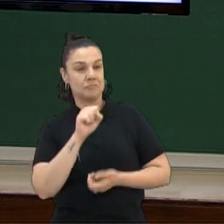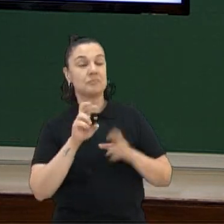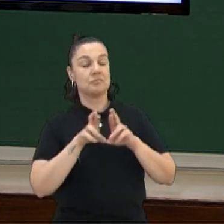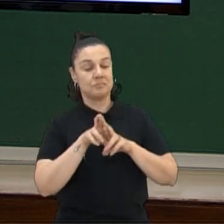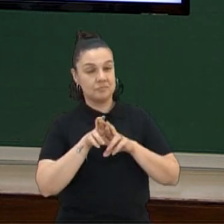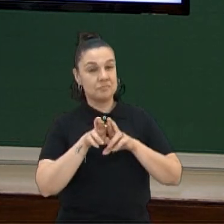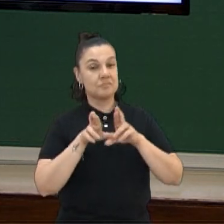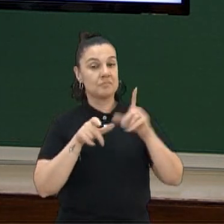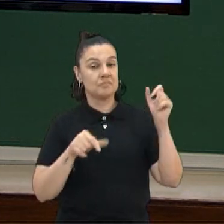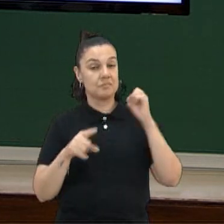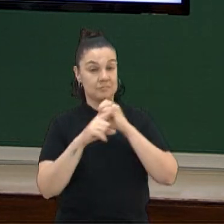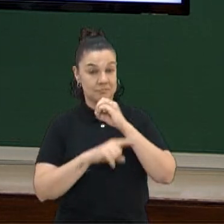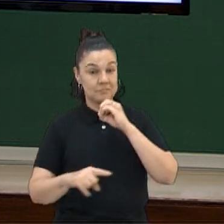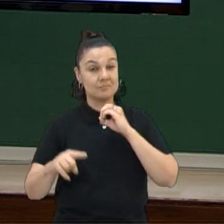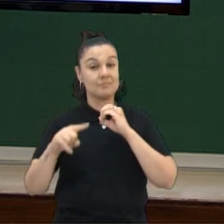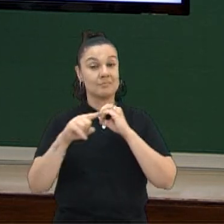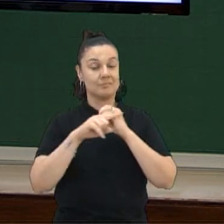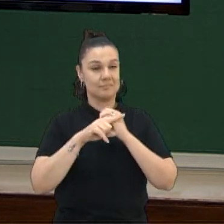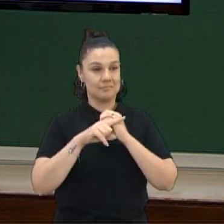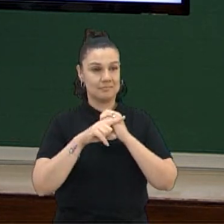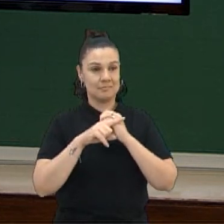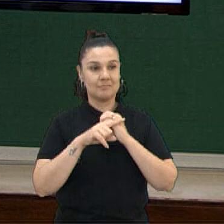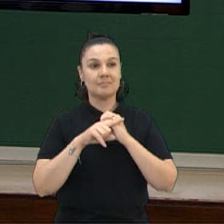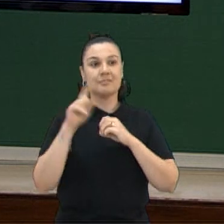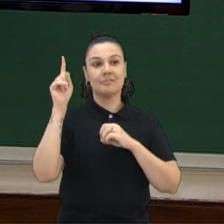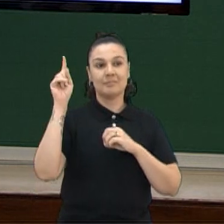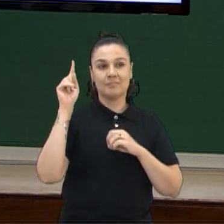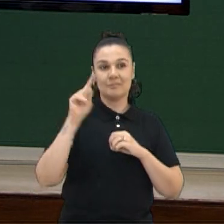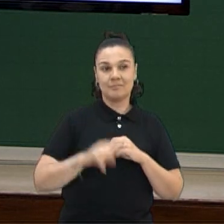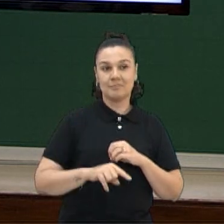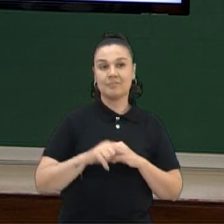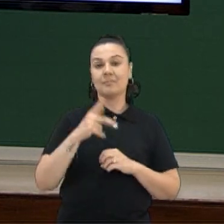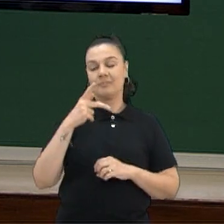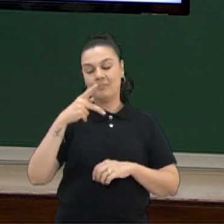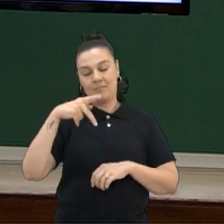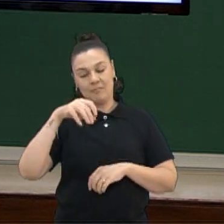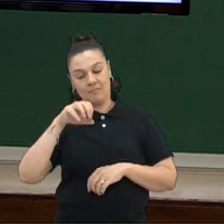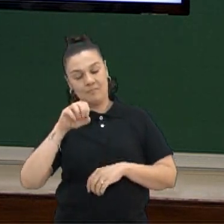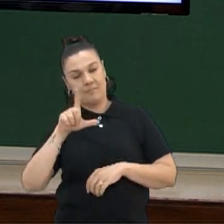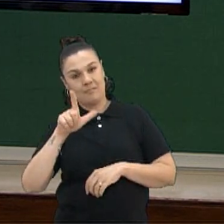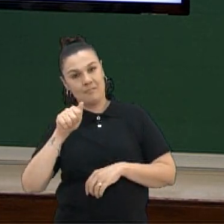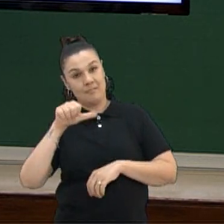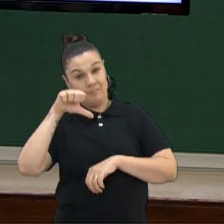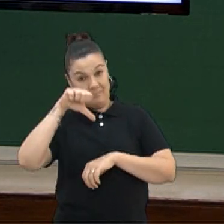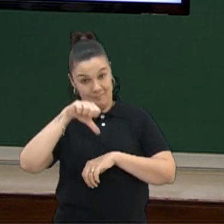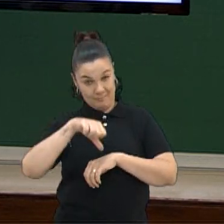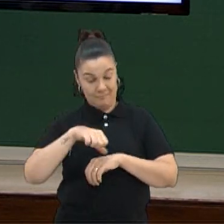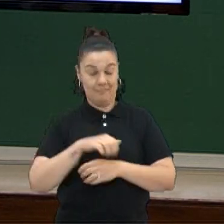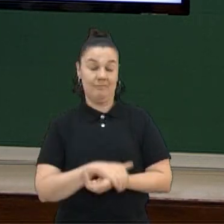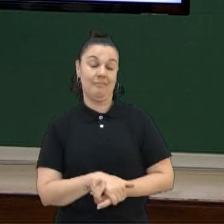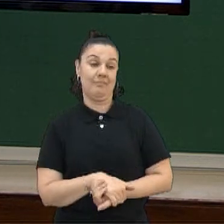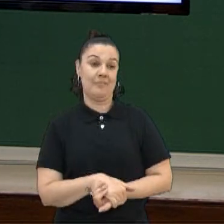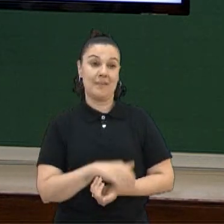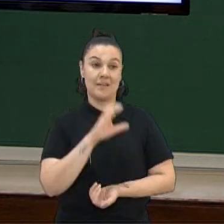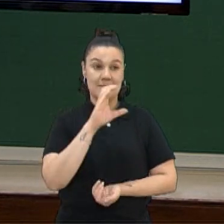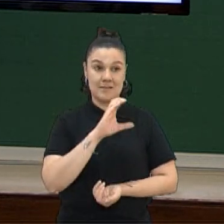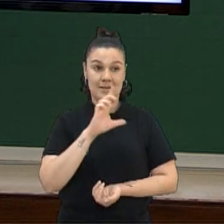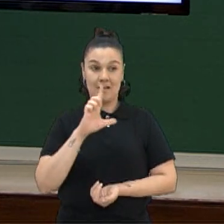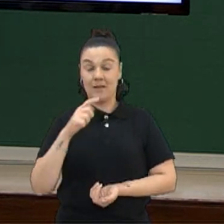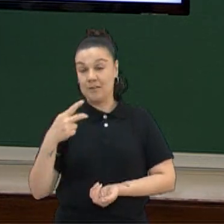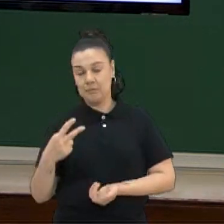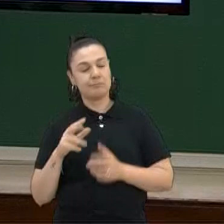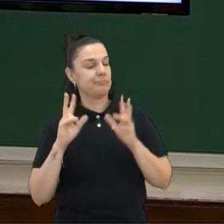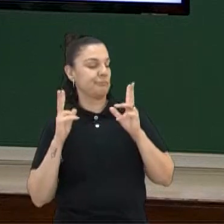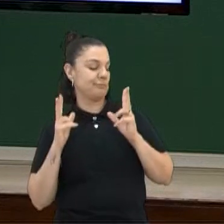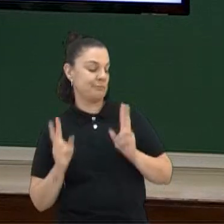existe diferença de eletronegatividade. Essa molécula é polar. Cl2 é o mesmo caso